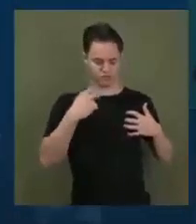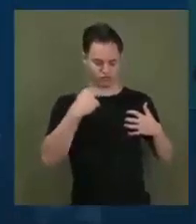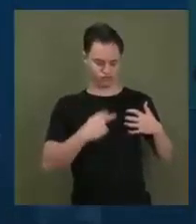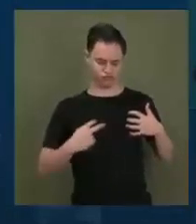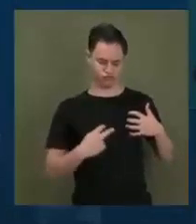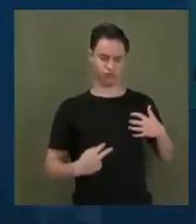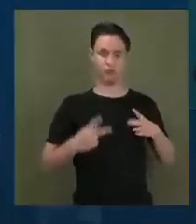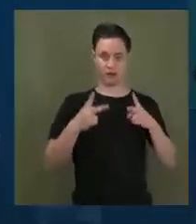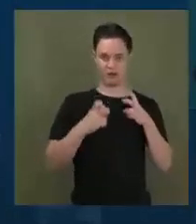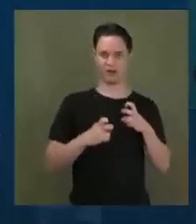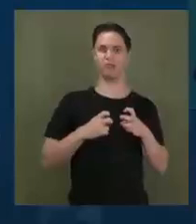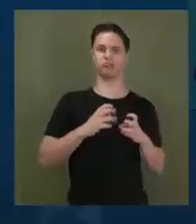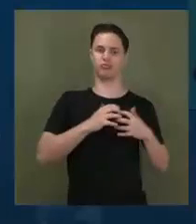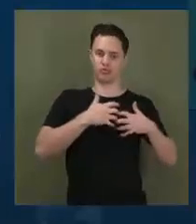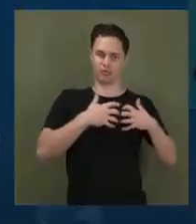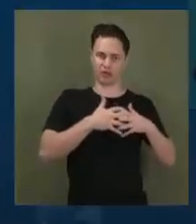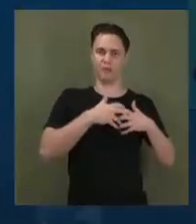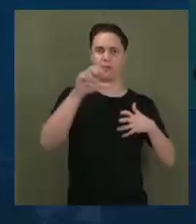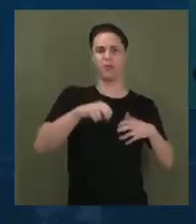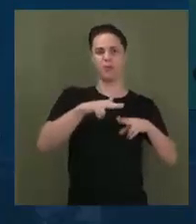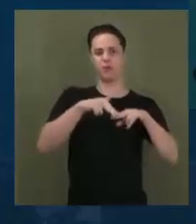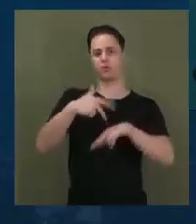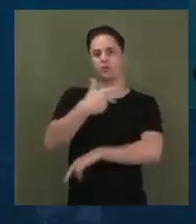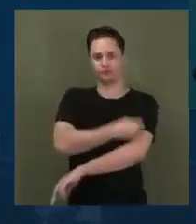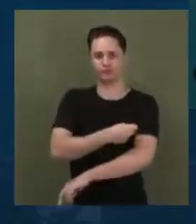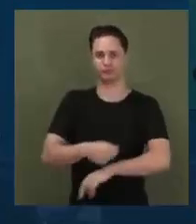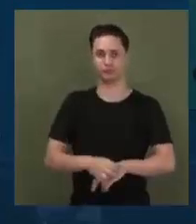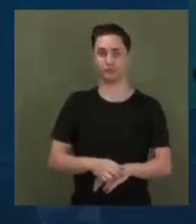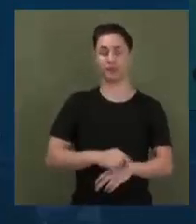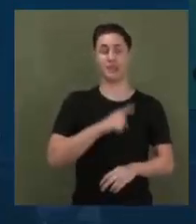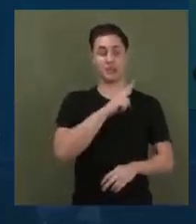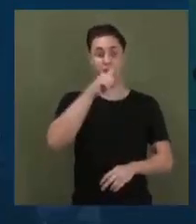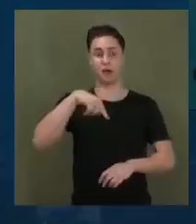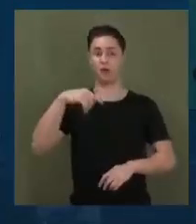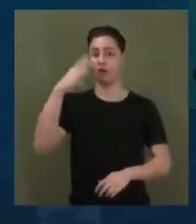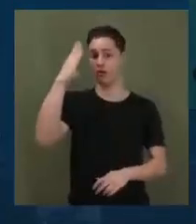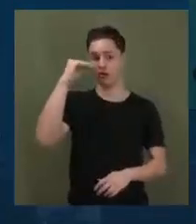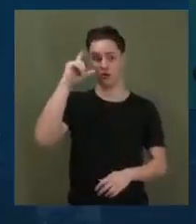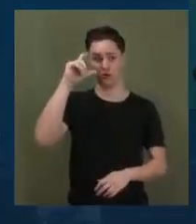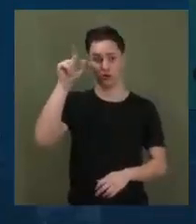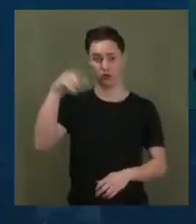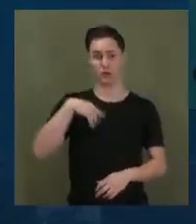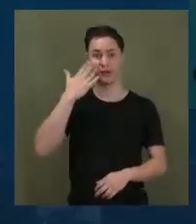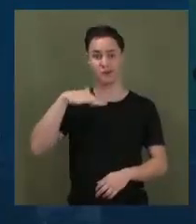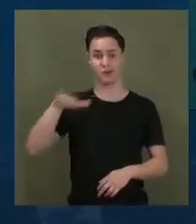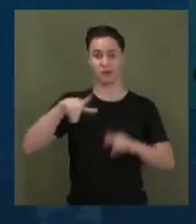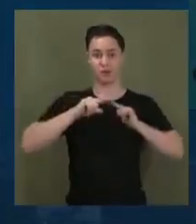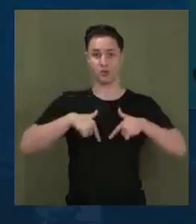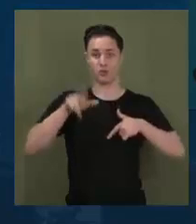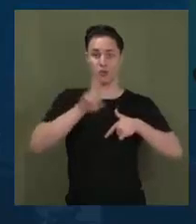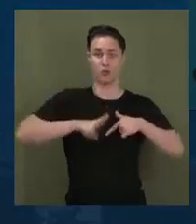pelas inoculações. Esse aqui é uma foto de uma criança israelense que foi usada na